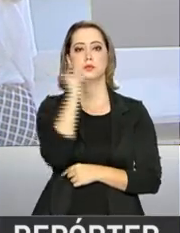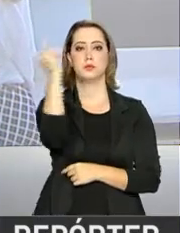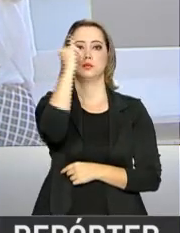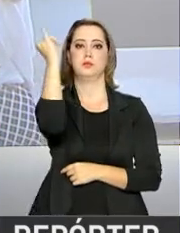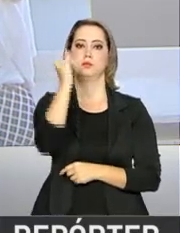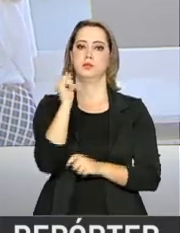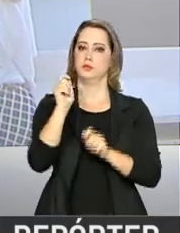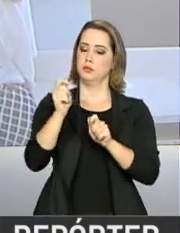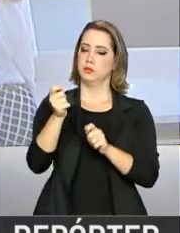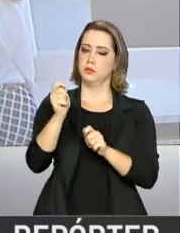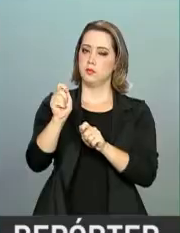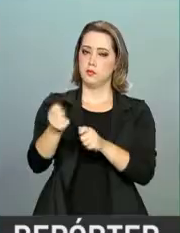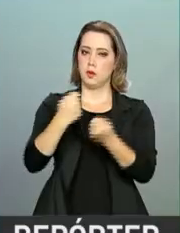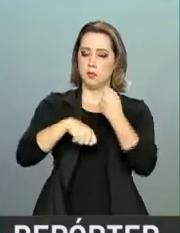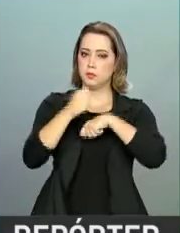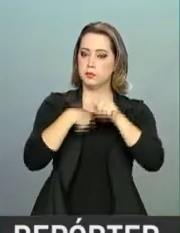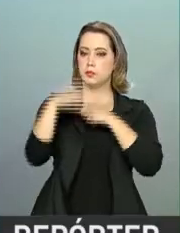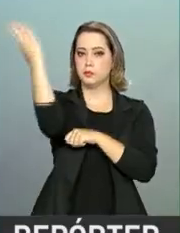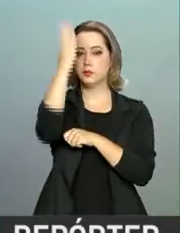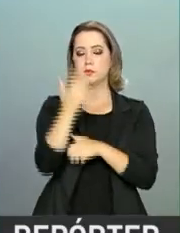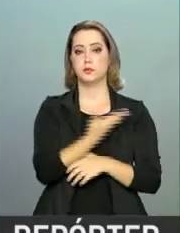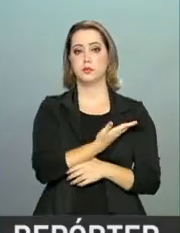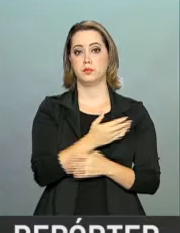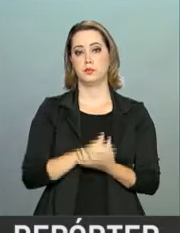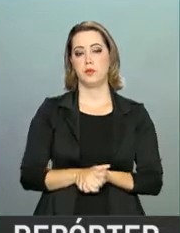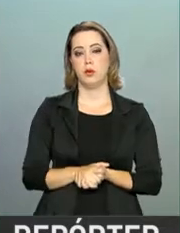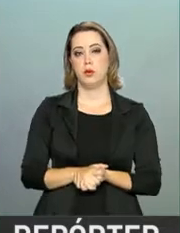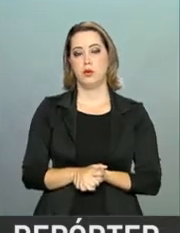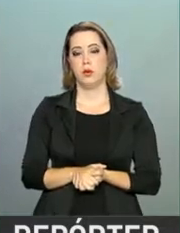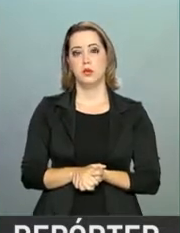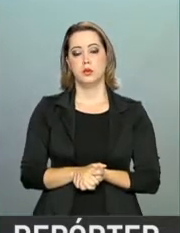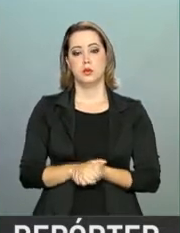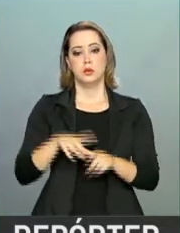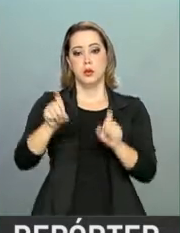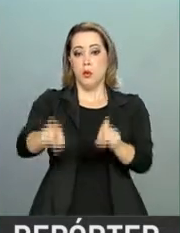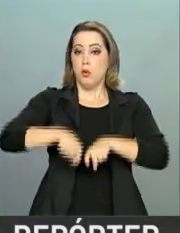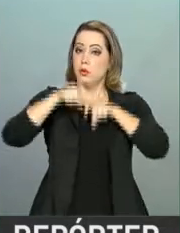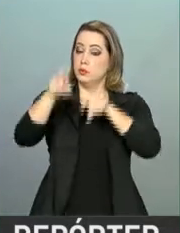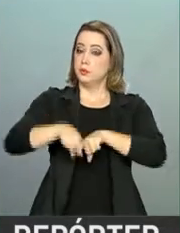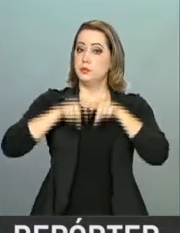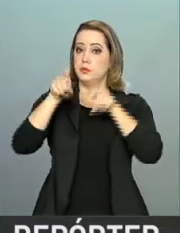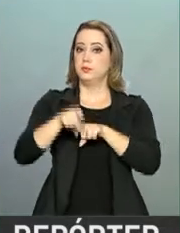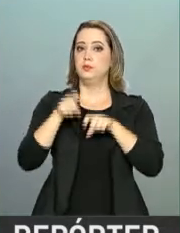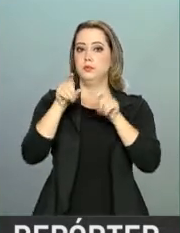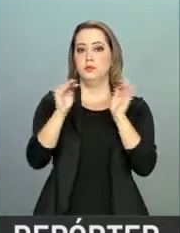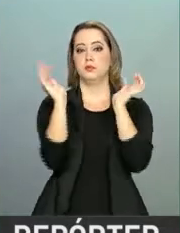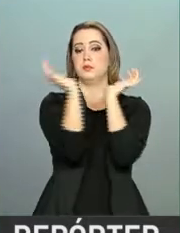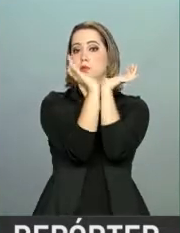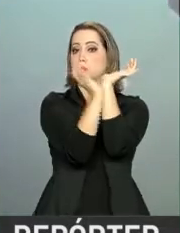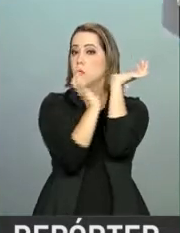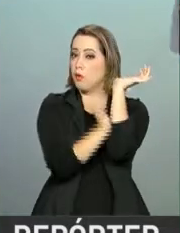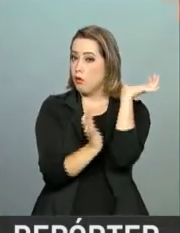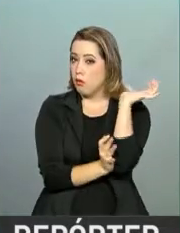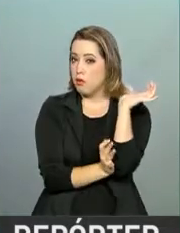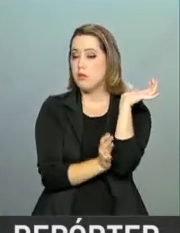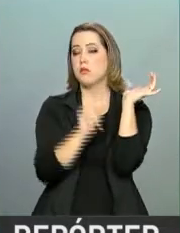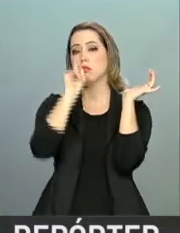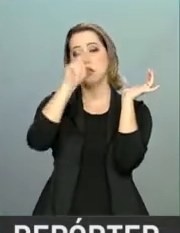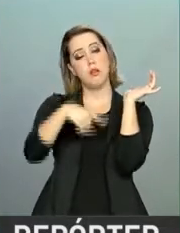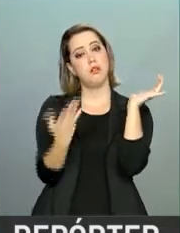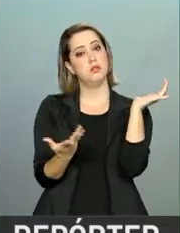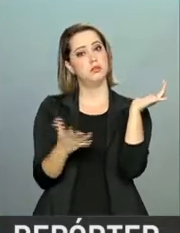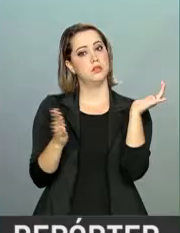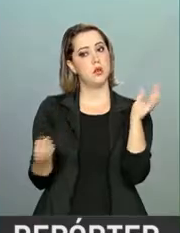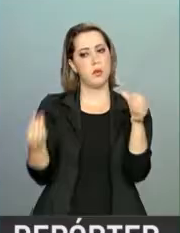brasileira no mais é para desburocratizar é para inserir as